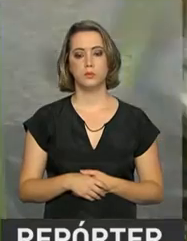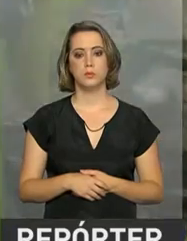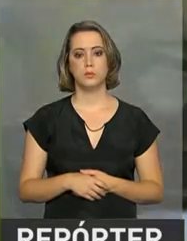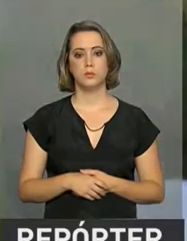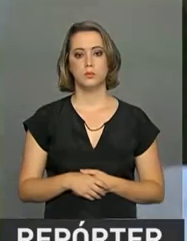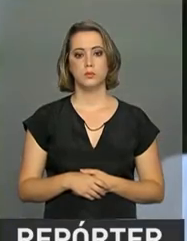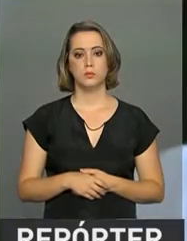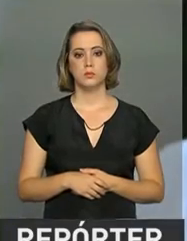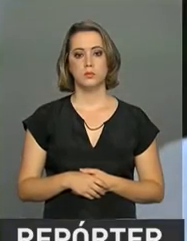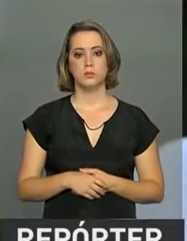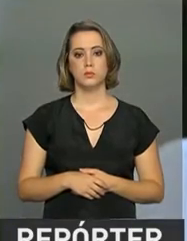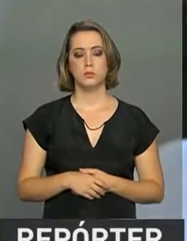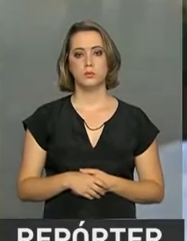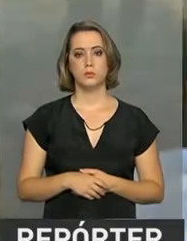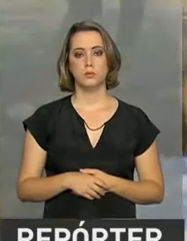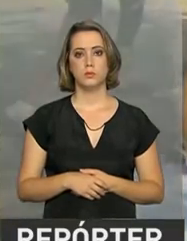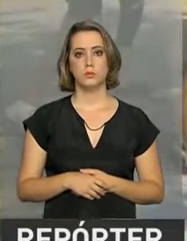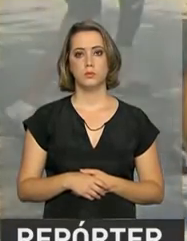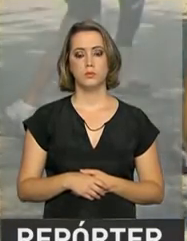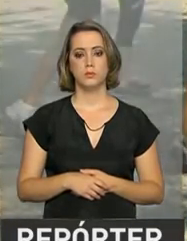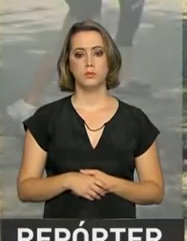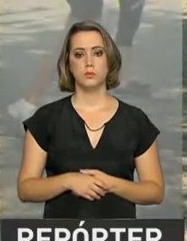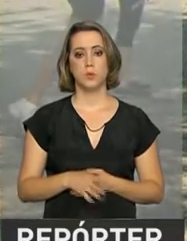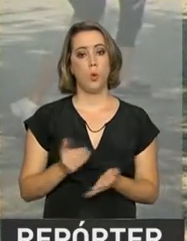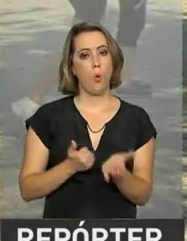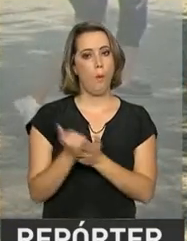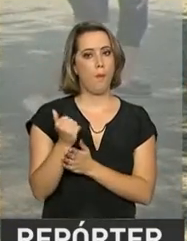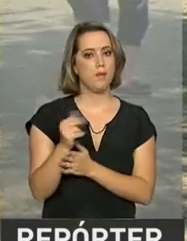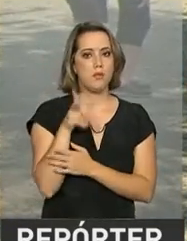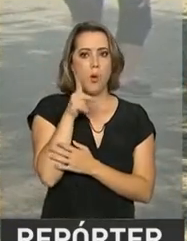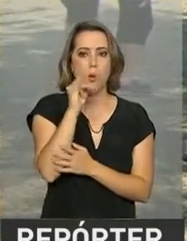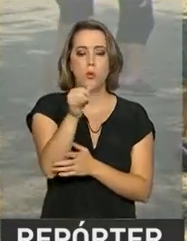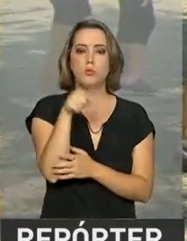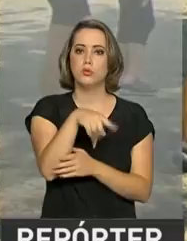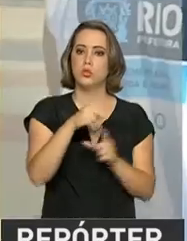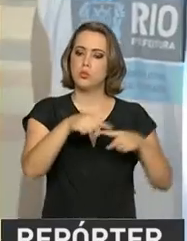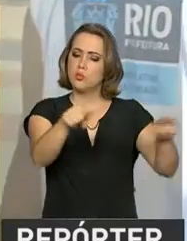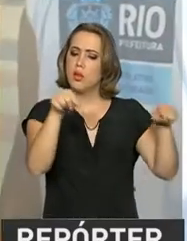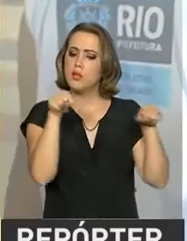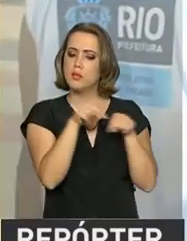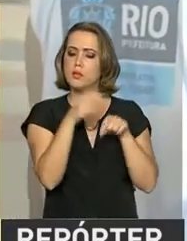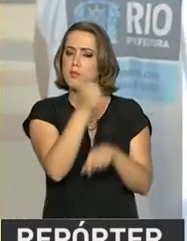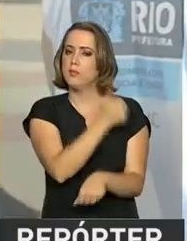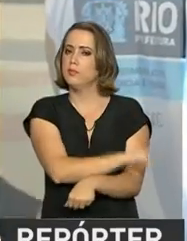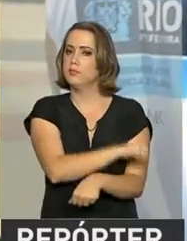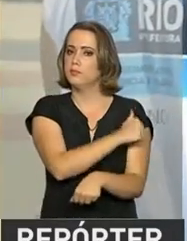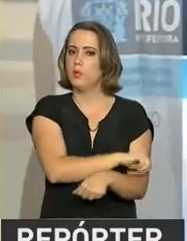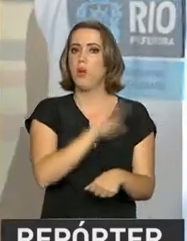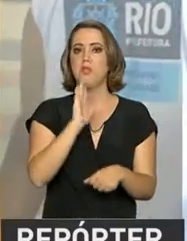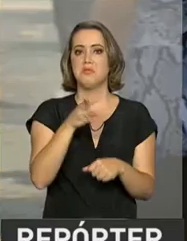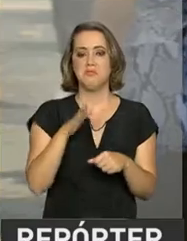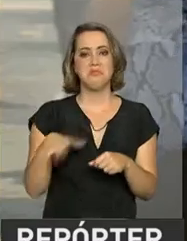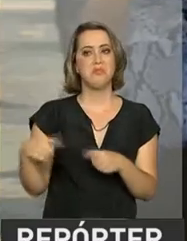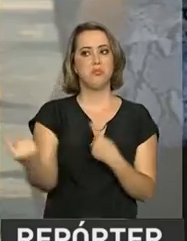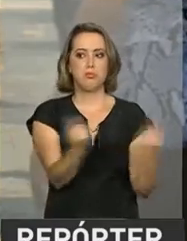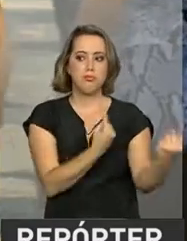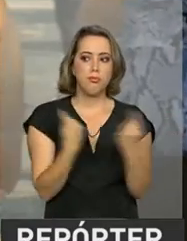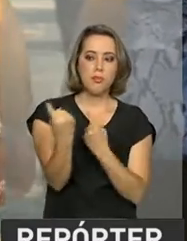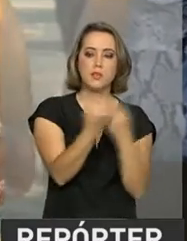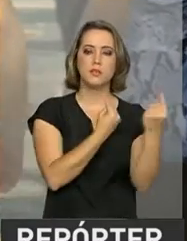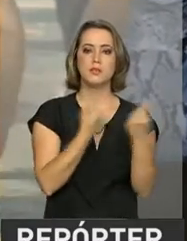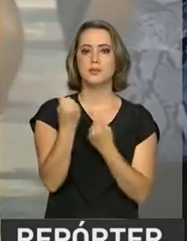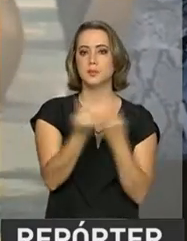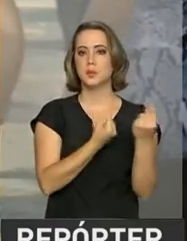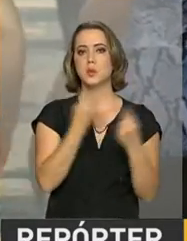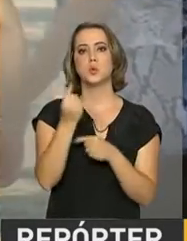o mal começa o dia que essa praça na zona sul do rio de janeiro já está assim cheia